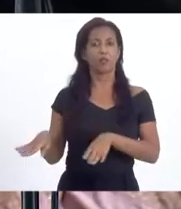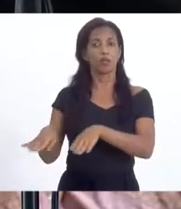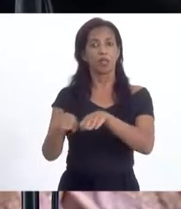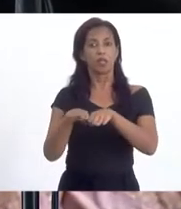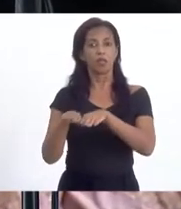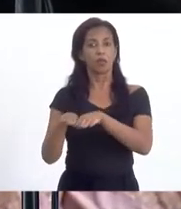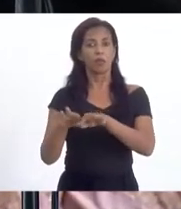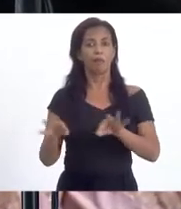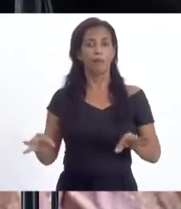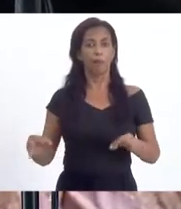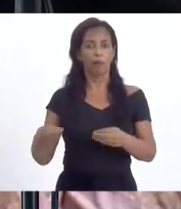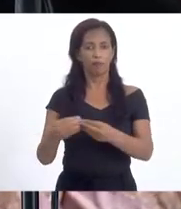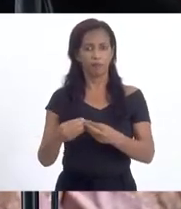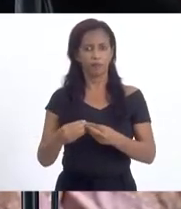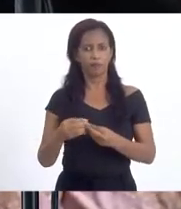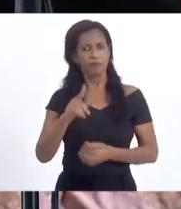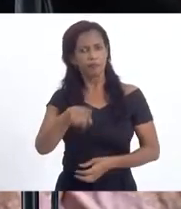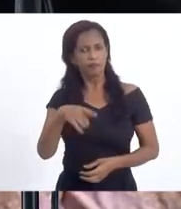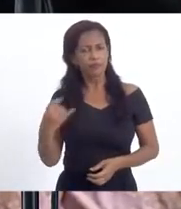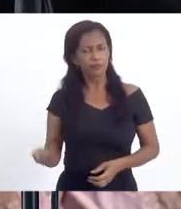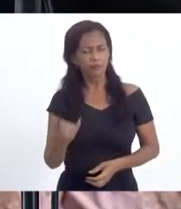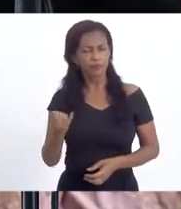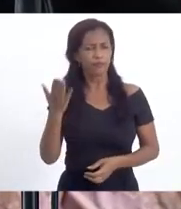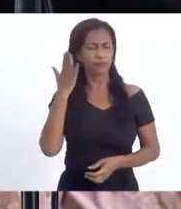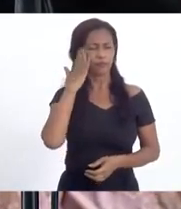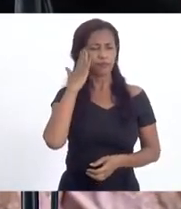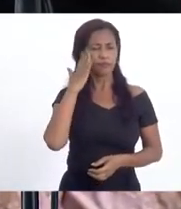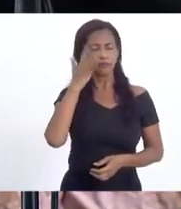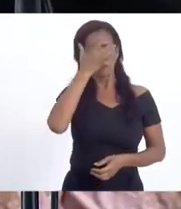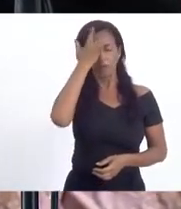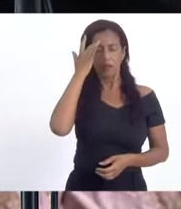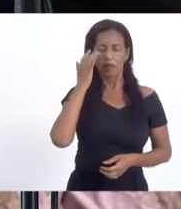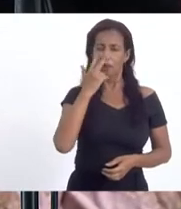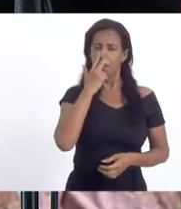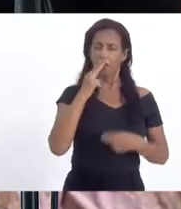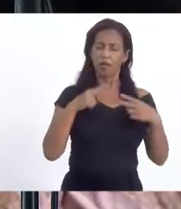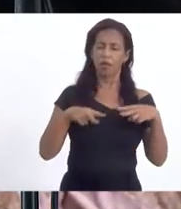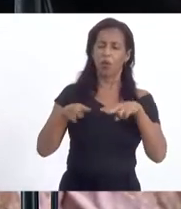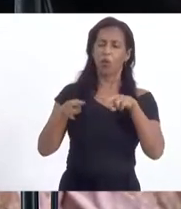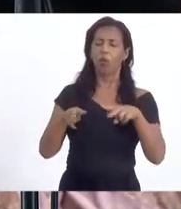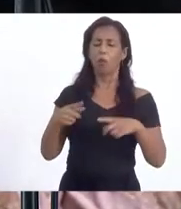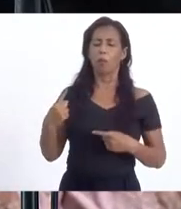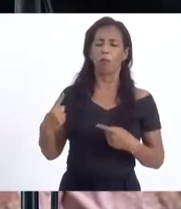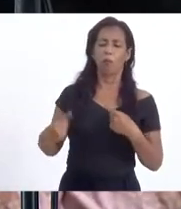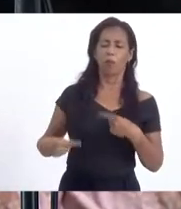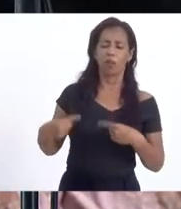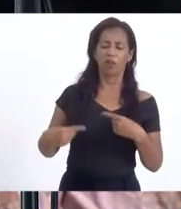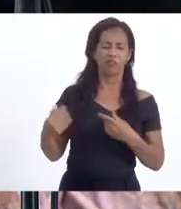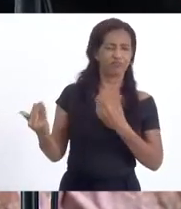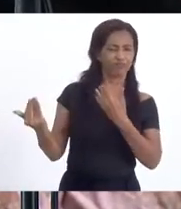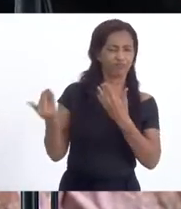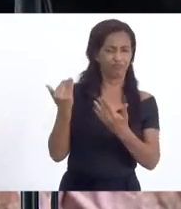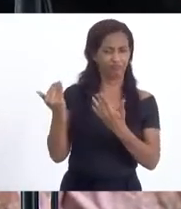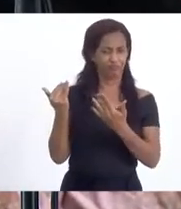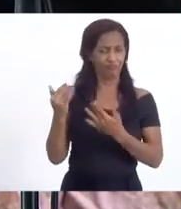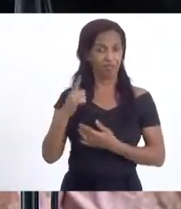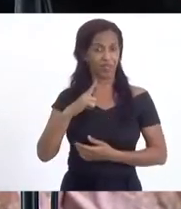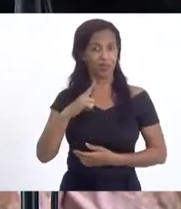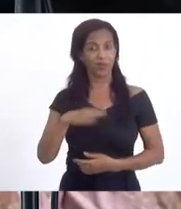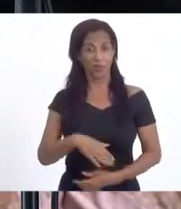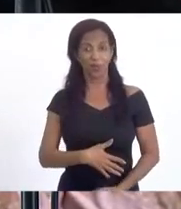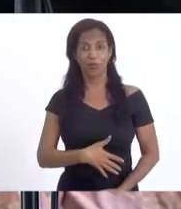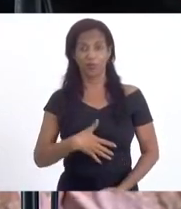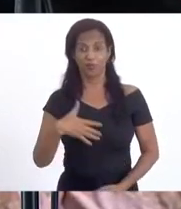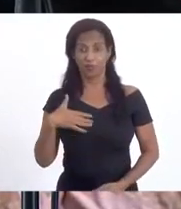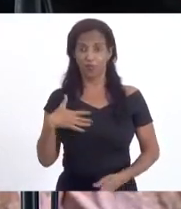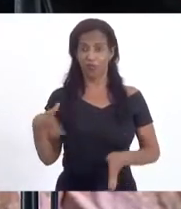para todos. É importante ressaltar isso, porque as pessoas olham para a classe política com desconfiança. Eu tenho muito orgulho